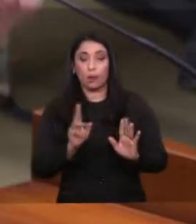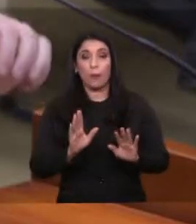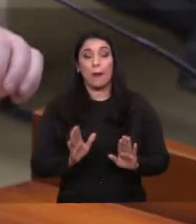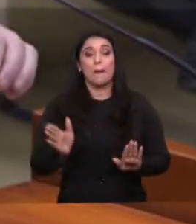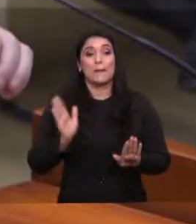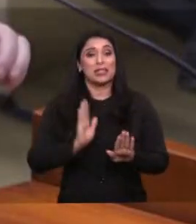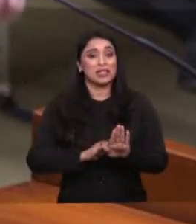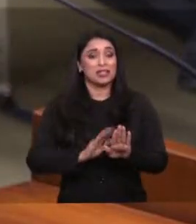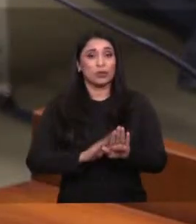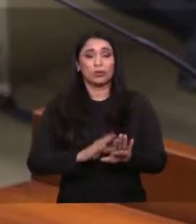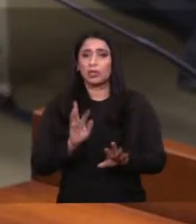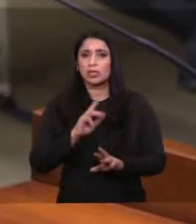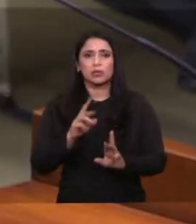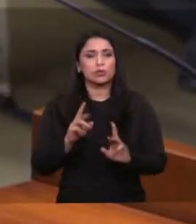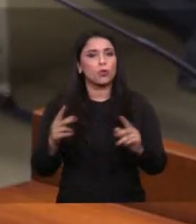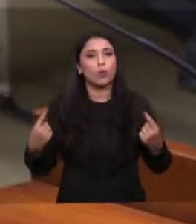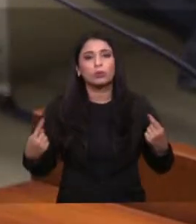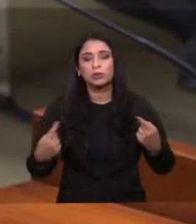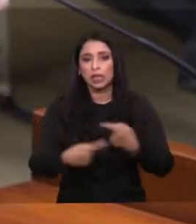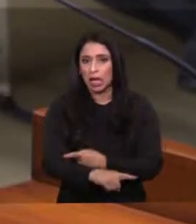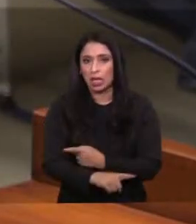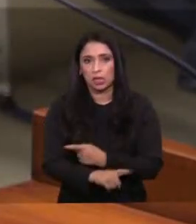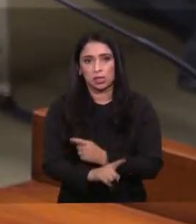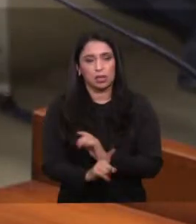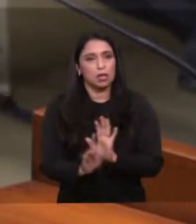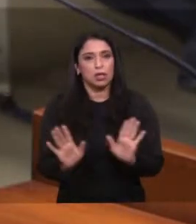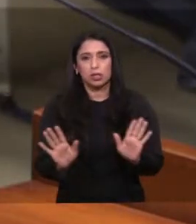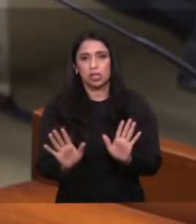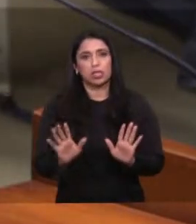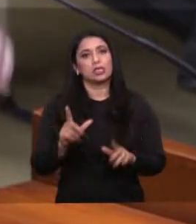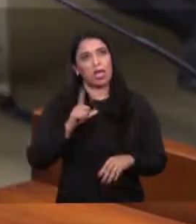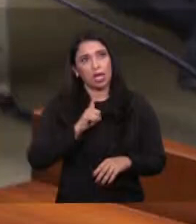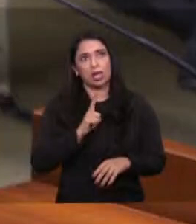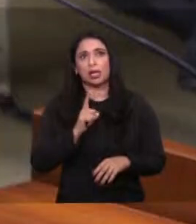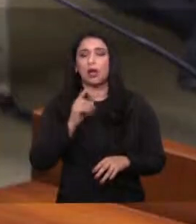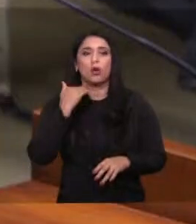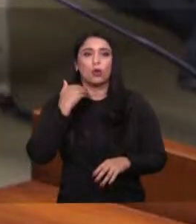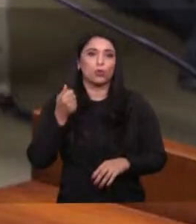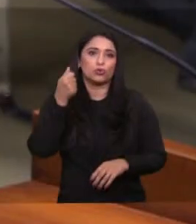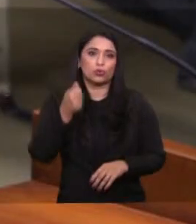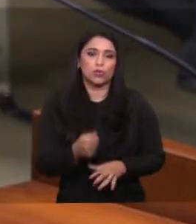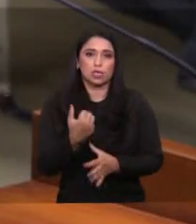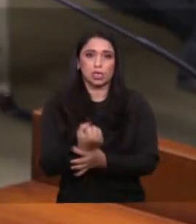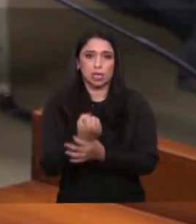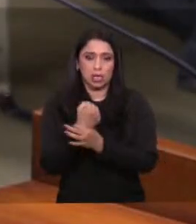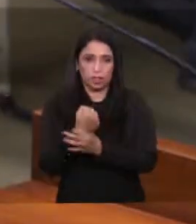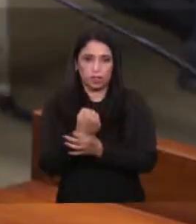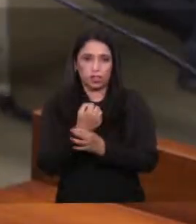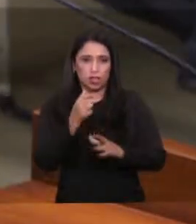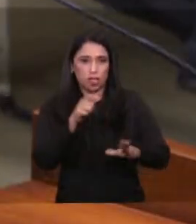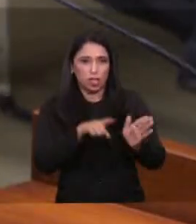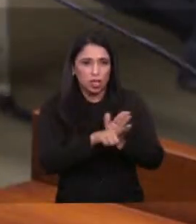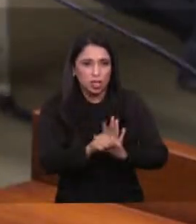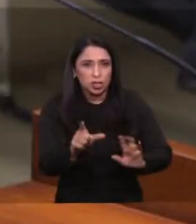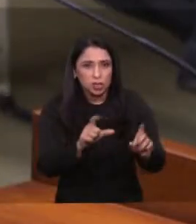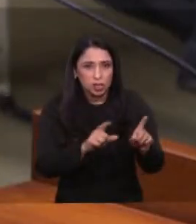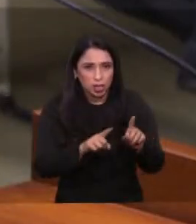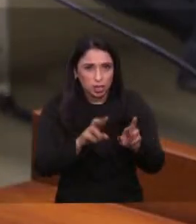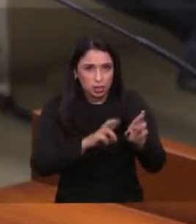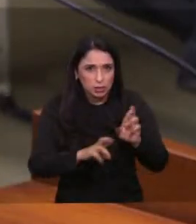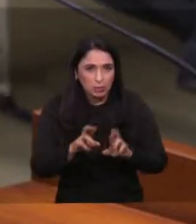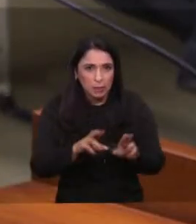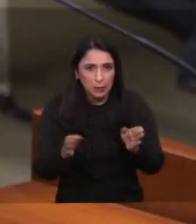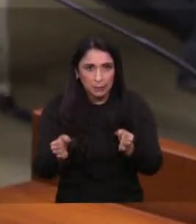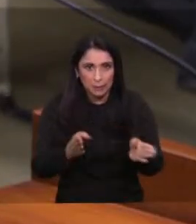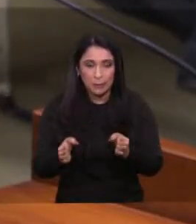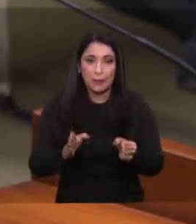são contrárias à existência de um juiz das garantias. O questionamento é com relação ao modelo proposto